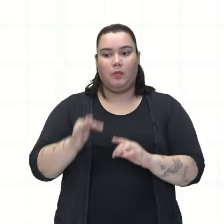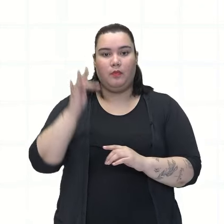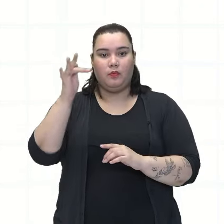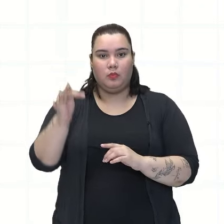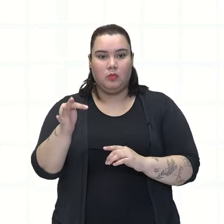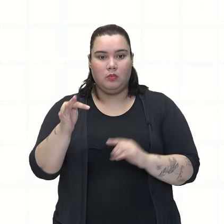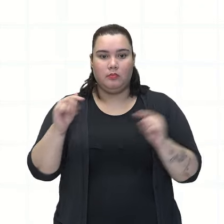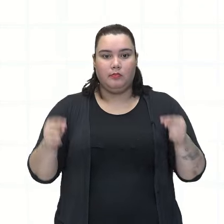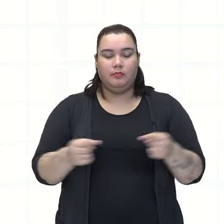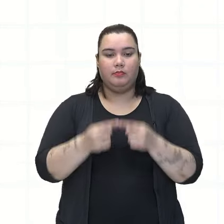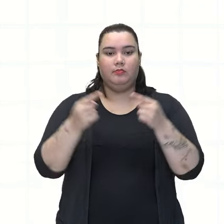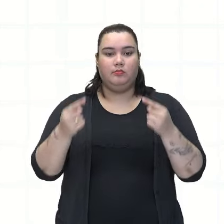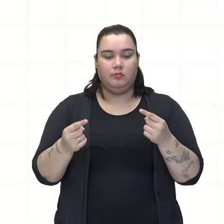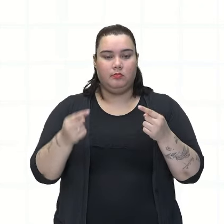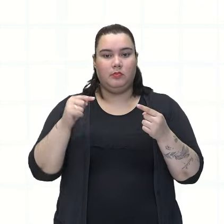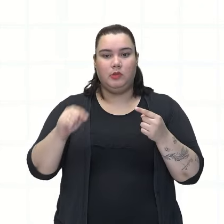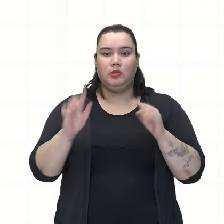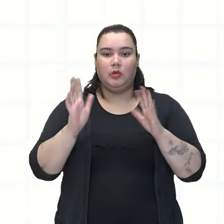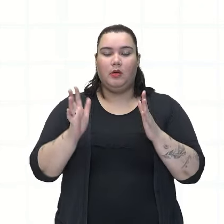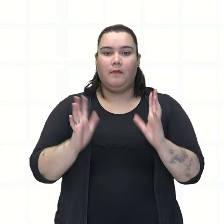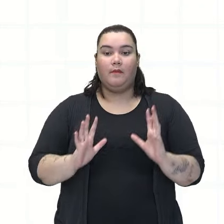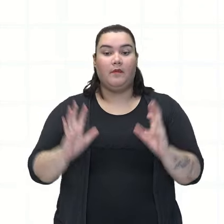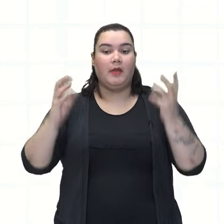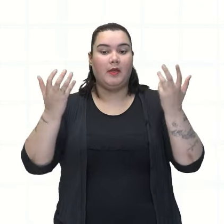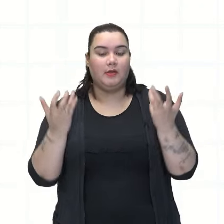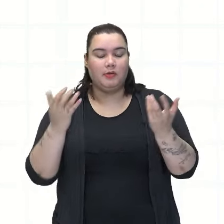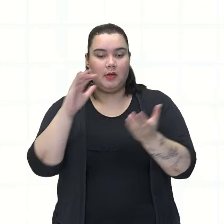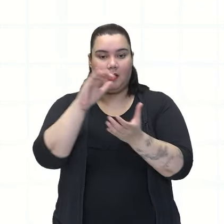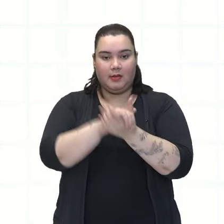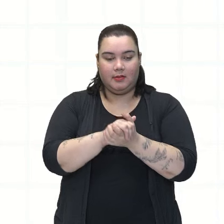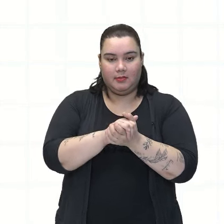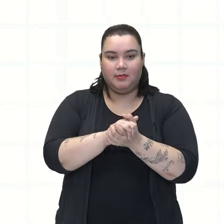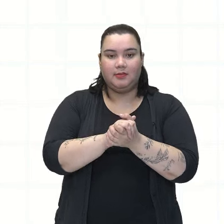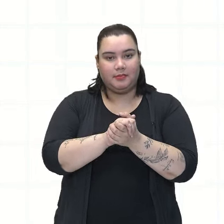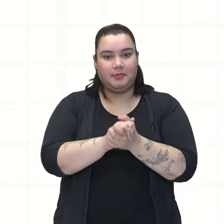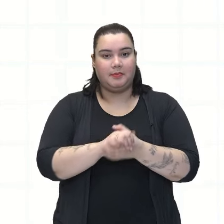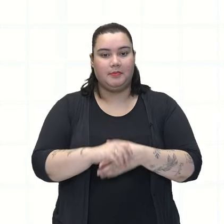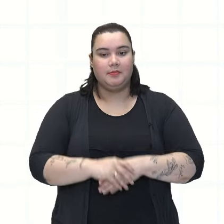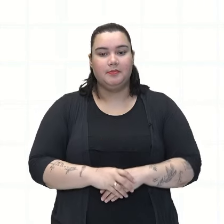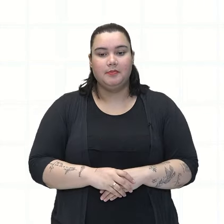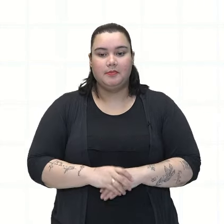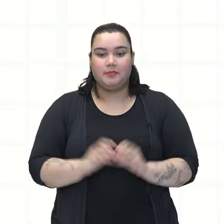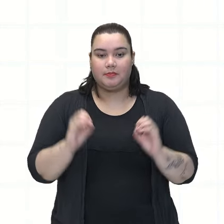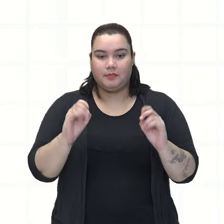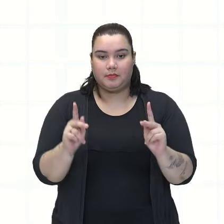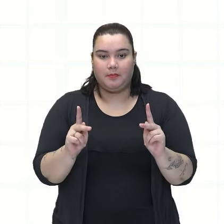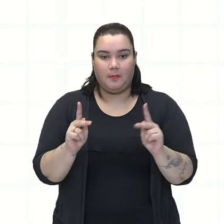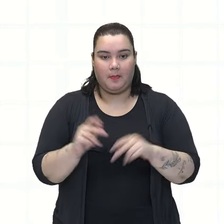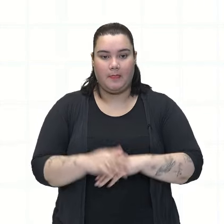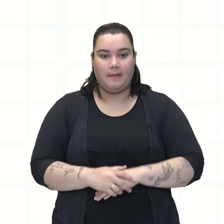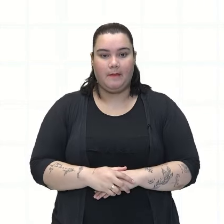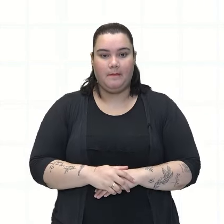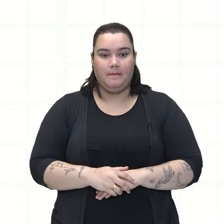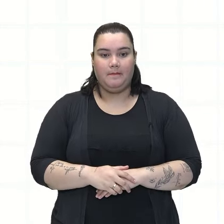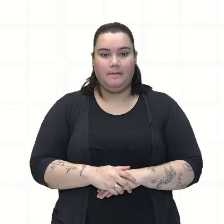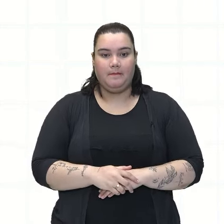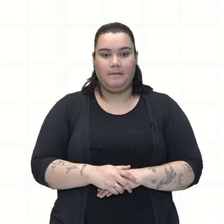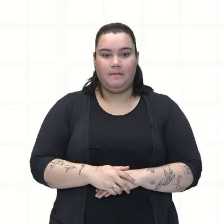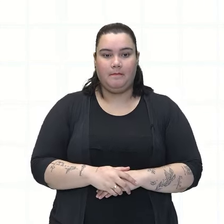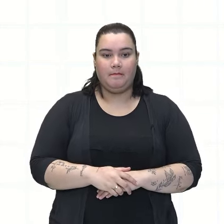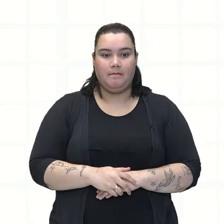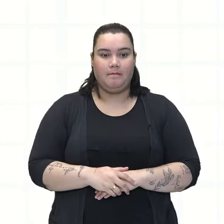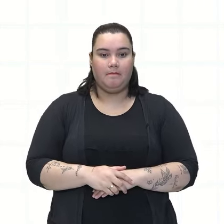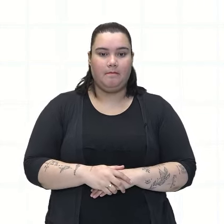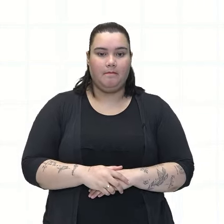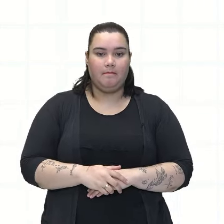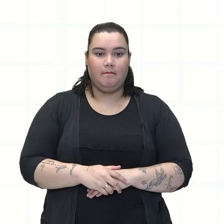já estão ali naquela cerimônia. Então, é algo que já vai acontecer, certo? They are going to get married. Some minutes,